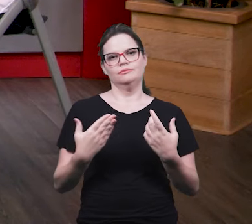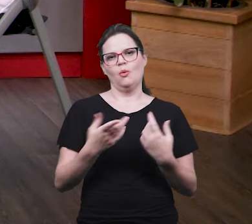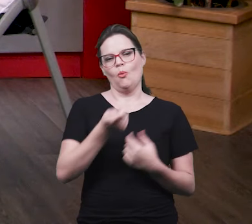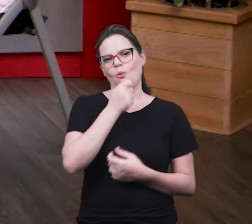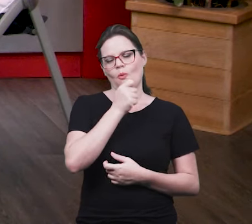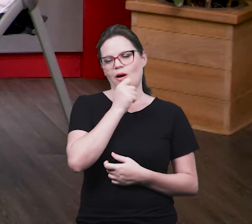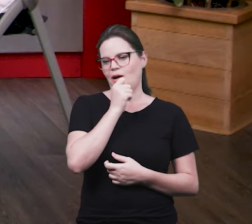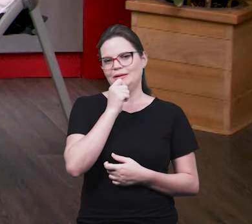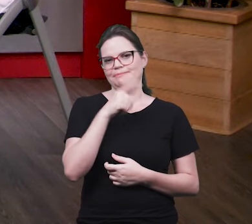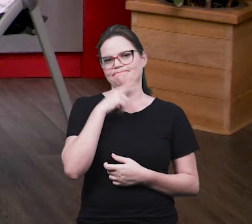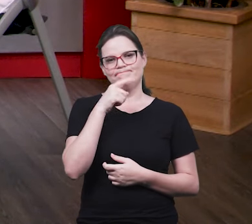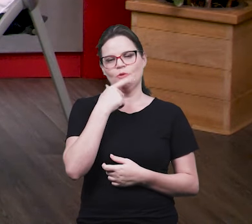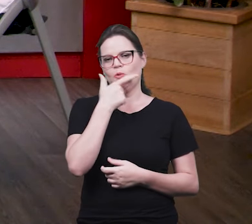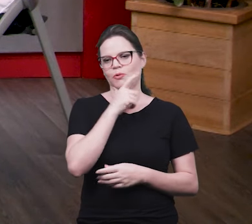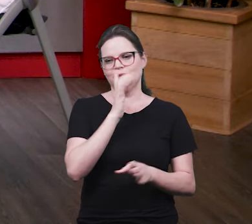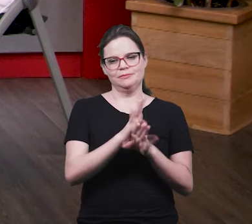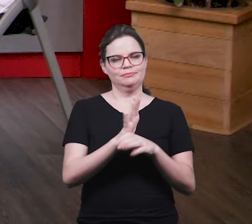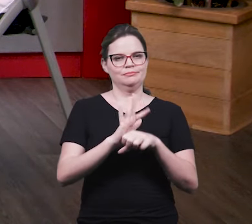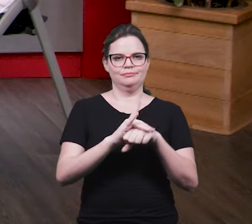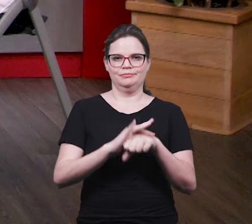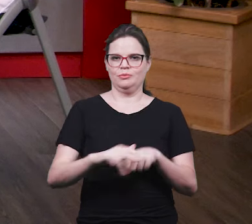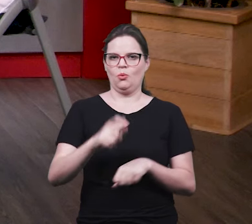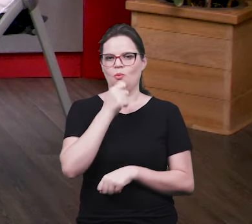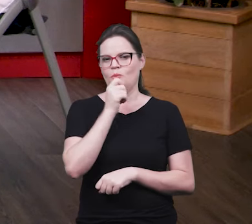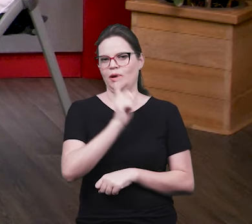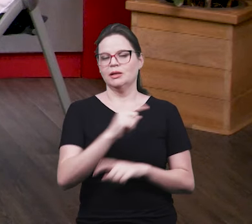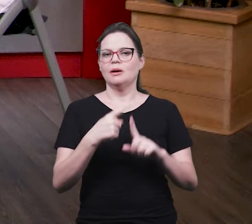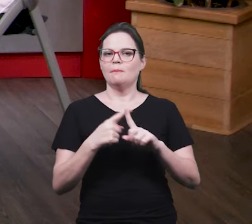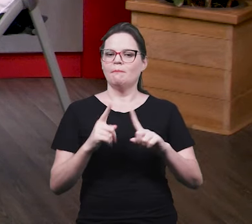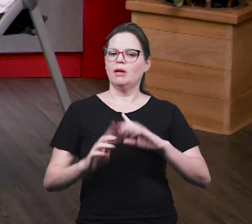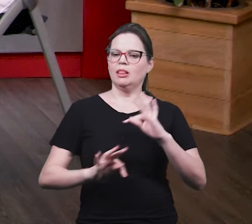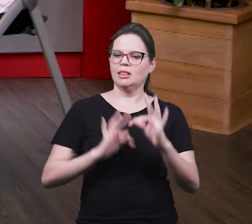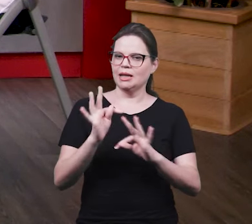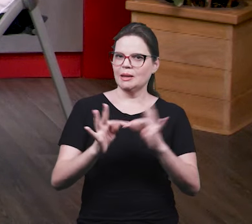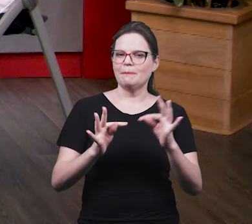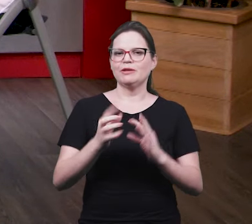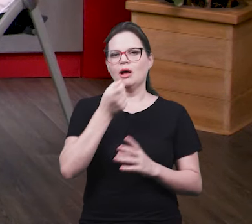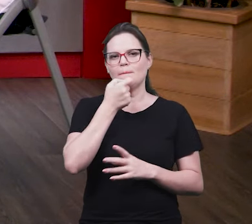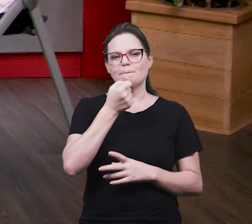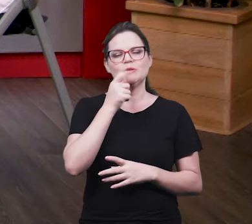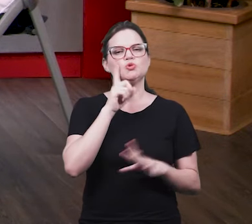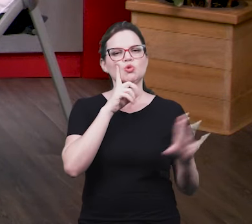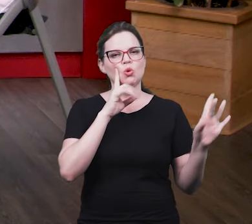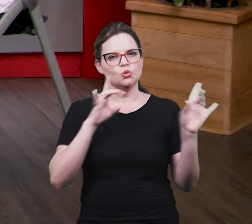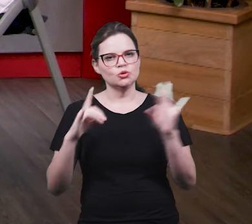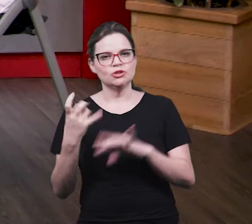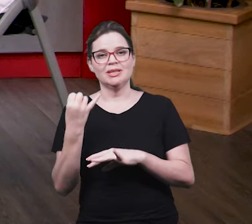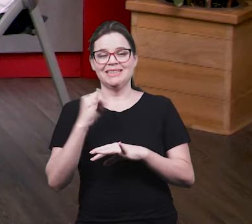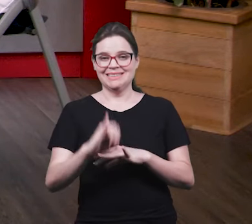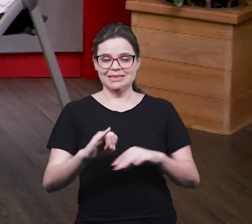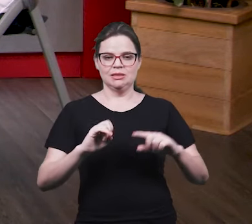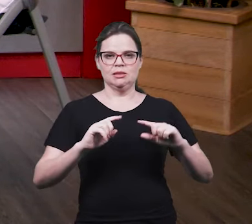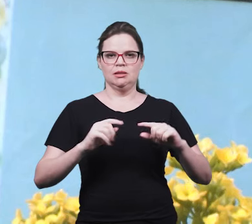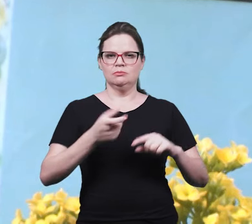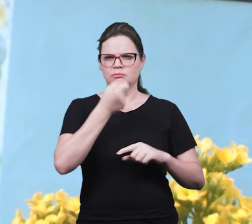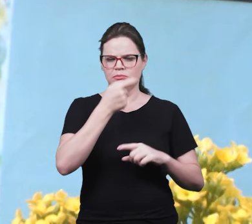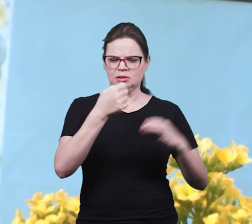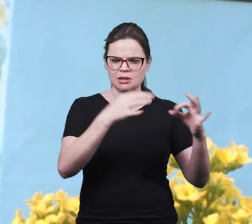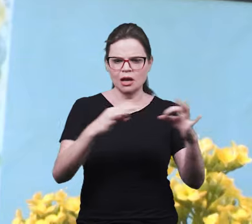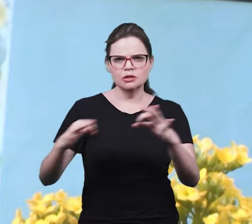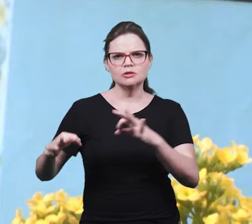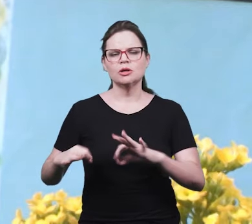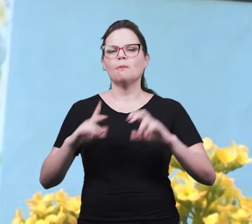encontraram uma cura para o lúpus, Bruna. No entanto, o tratamento paliativo, quando aplicado de forma adequada,